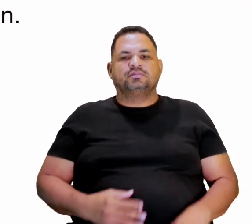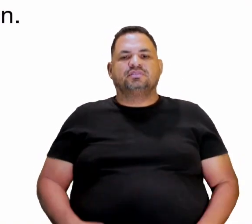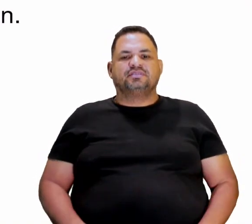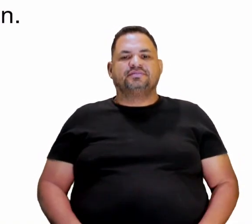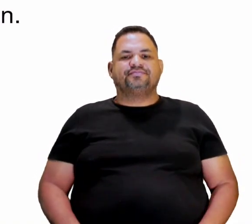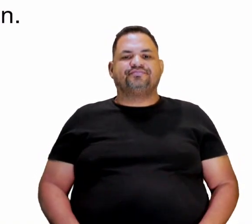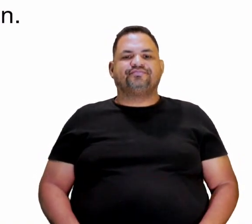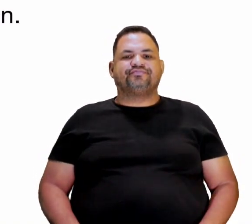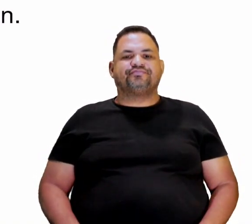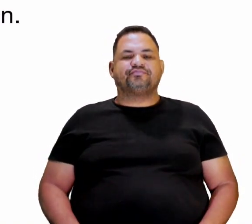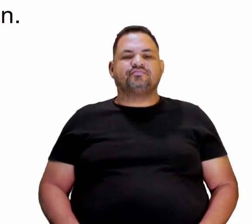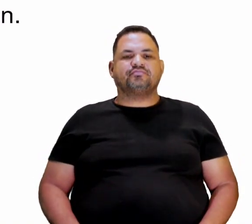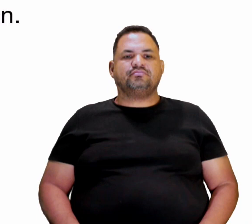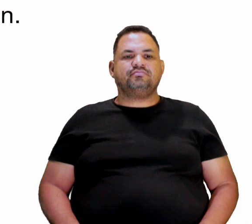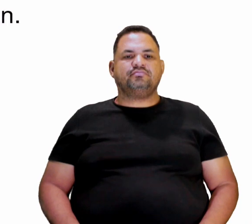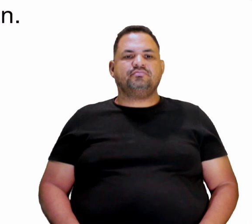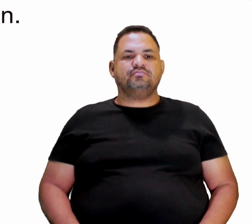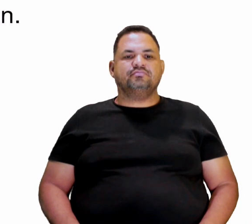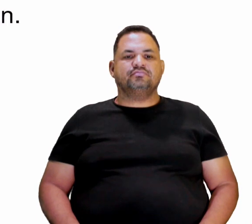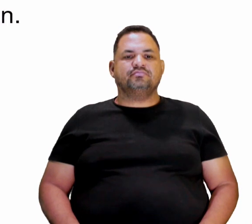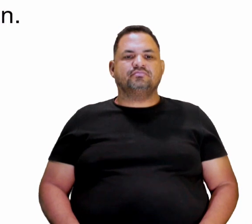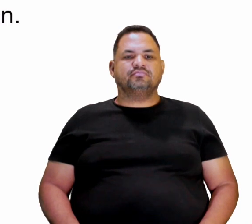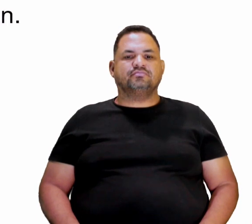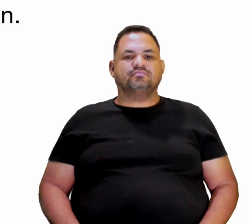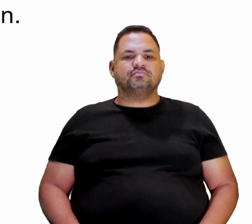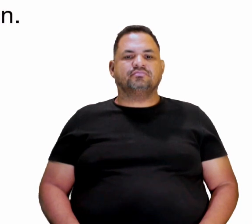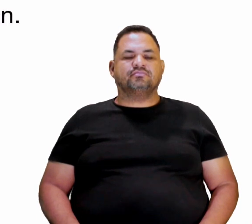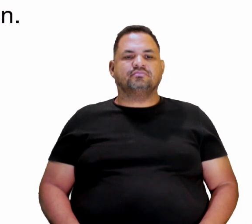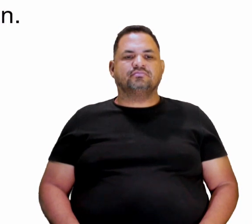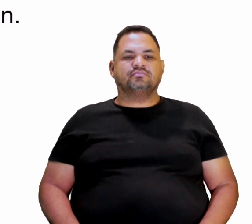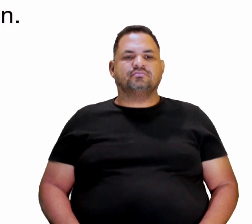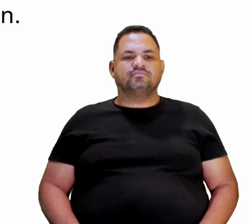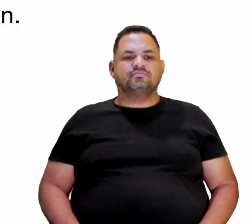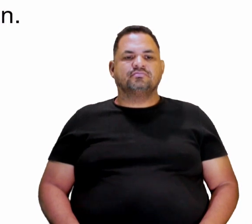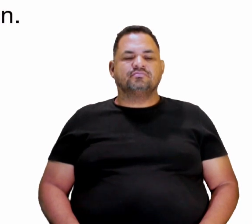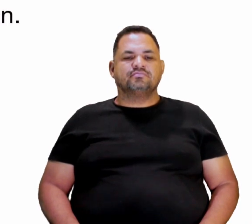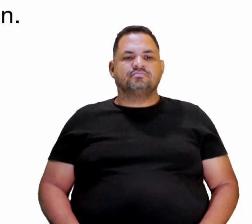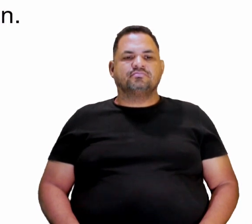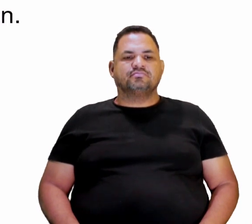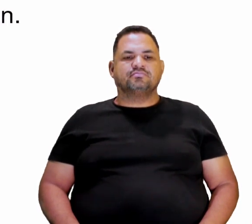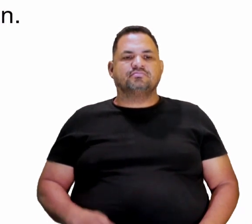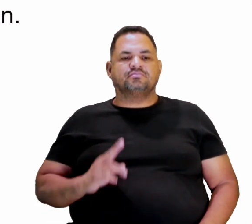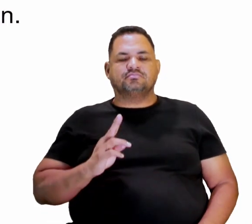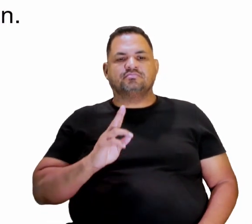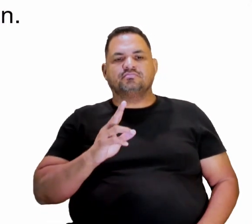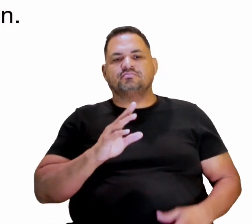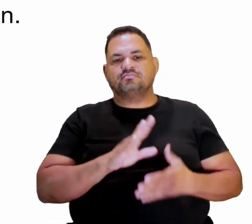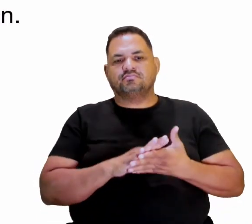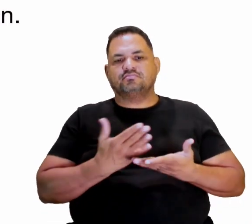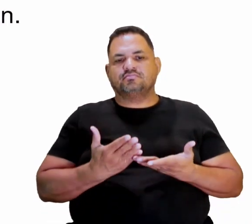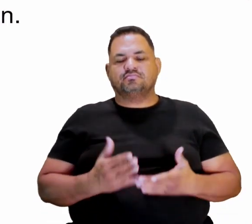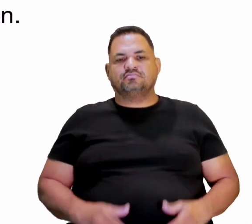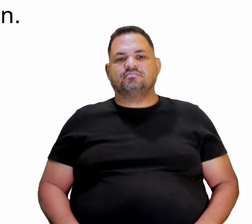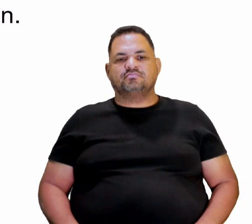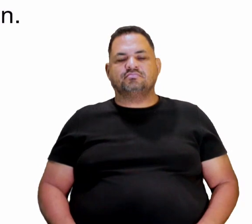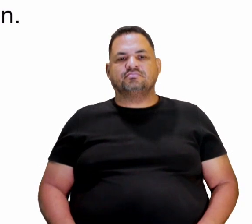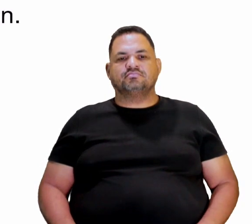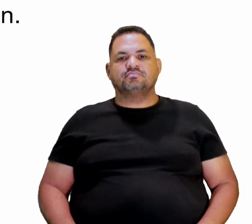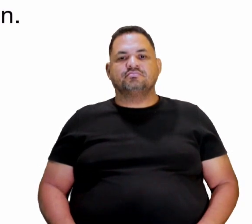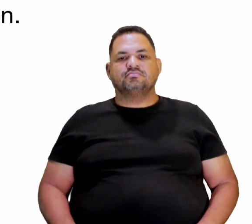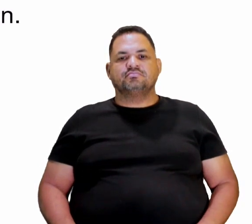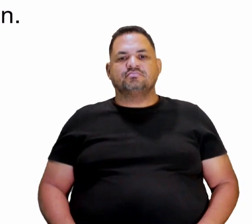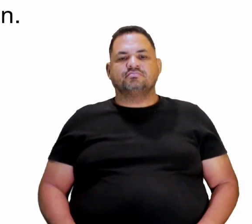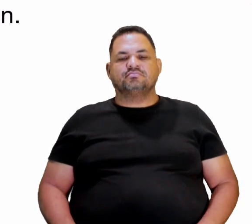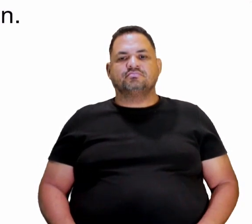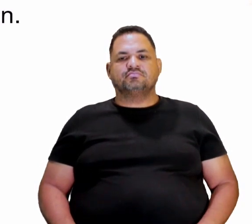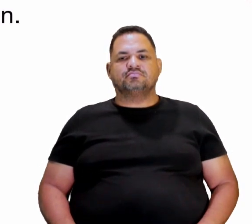you, student? Do you always travel on vacation? Você sempre viaja nas férias? I